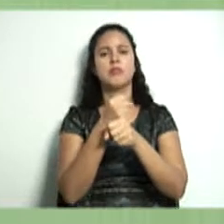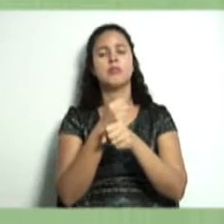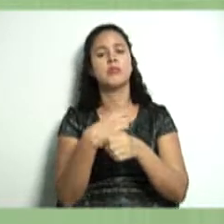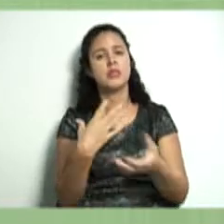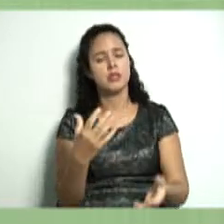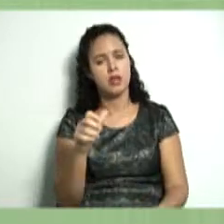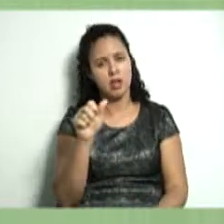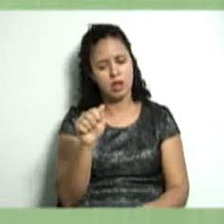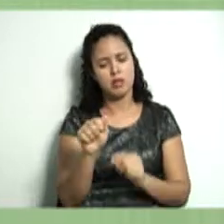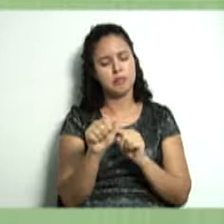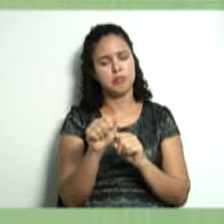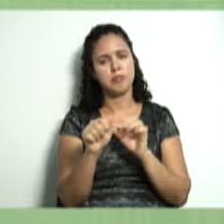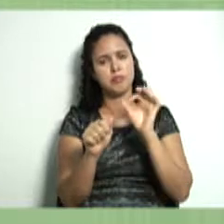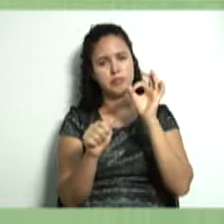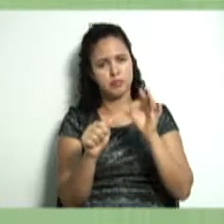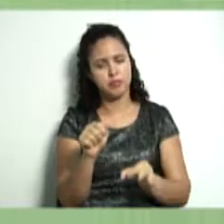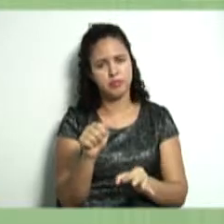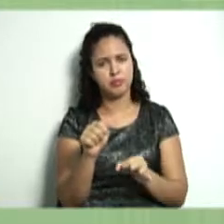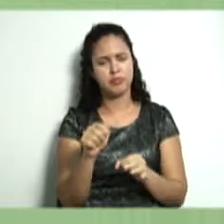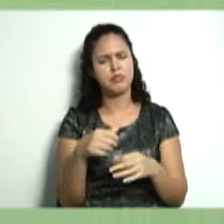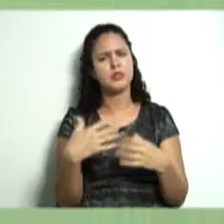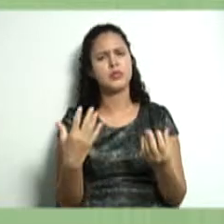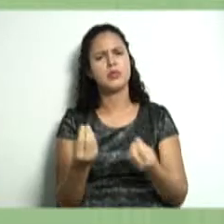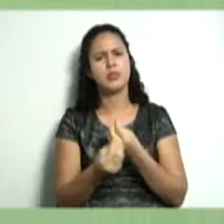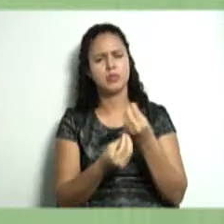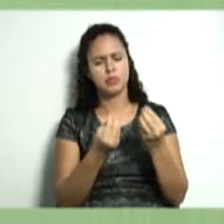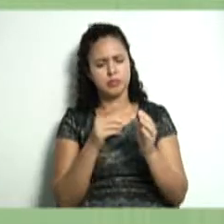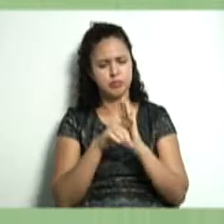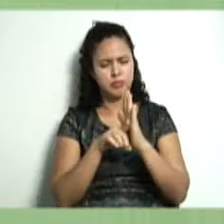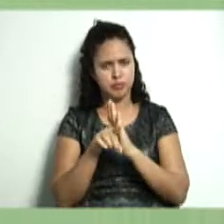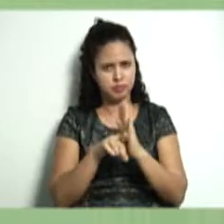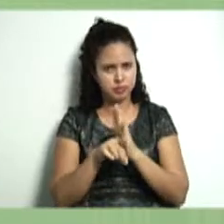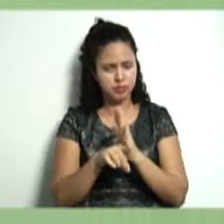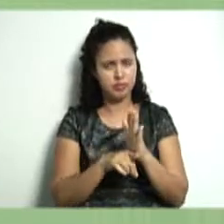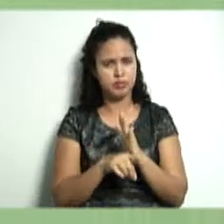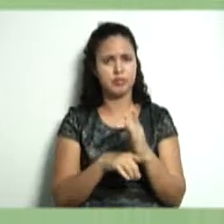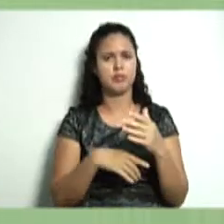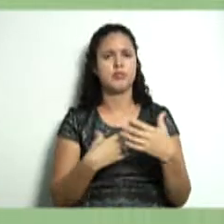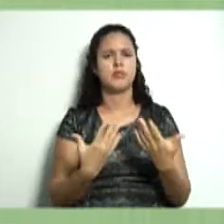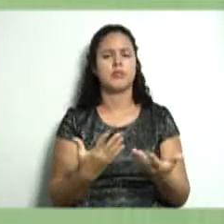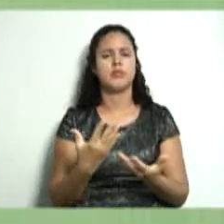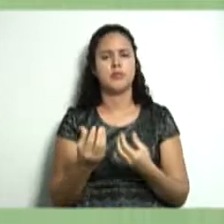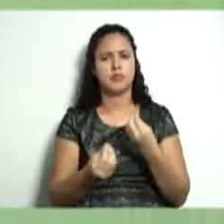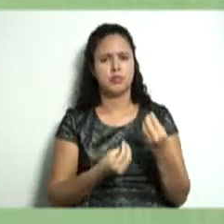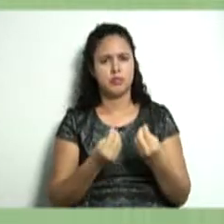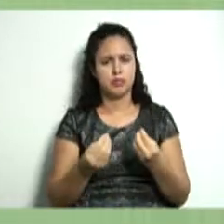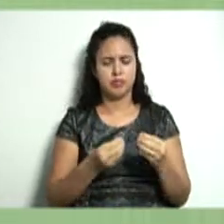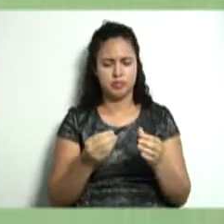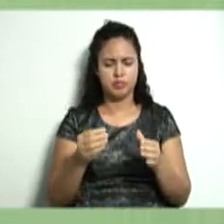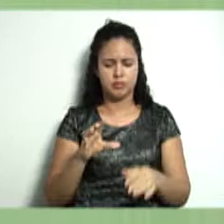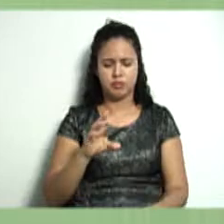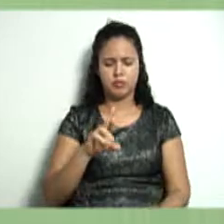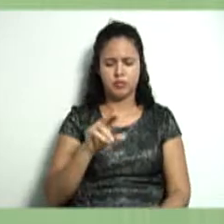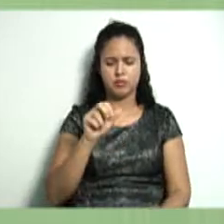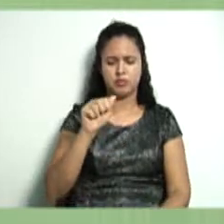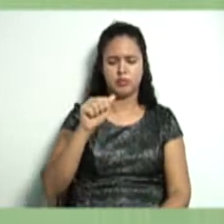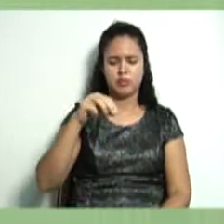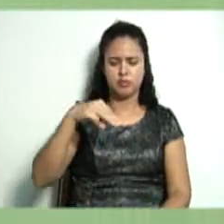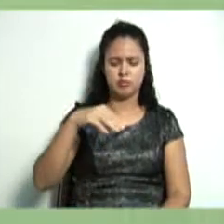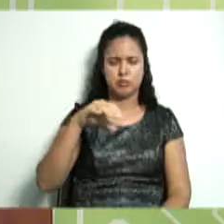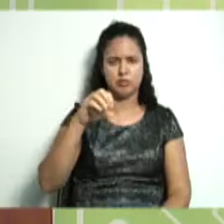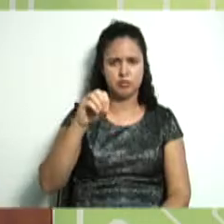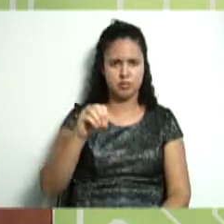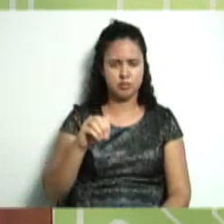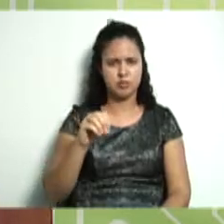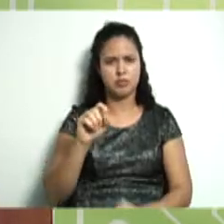isso quer dizer, gente? Como é que a gente podia analisar essa questão? Então, o ramo agropecuário, saúde, crédito e